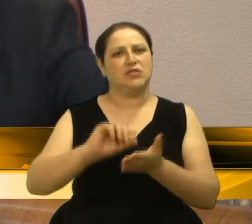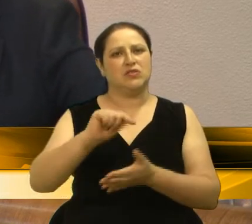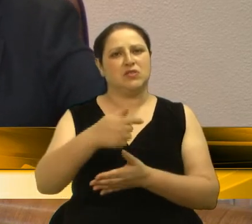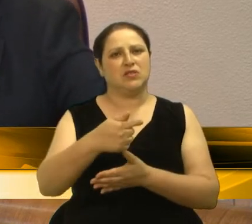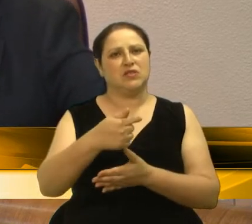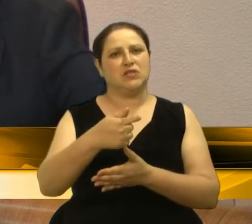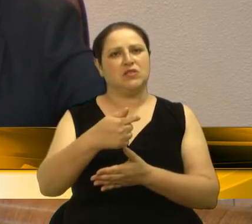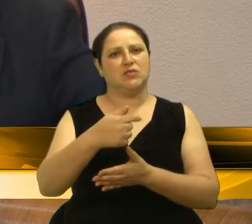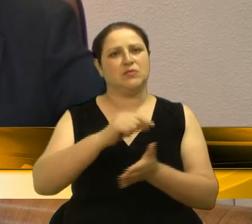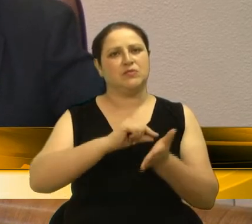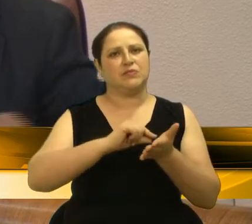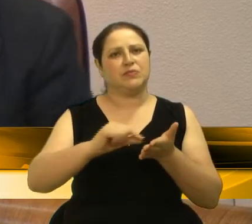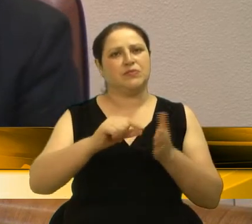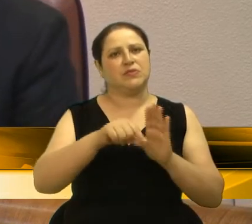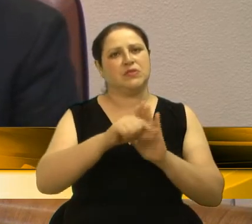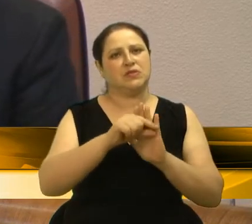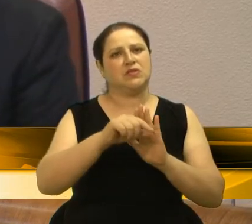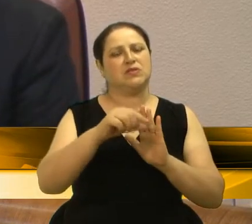número